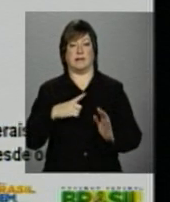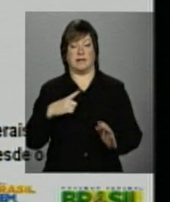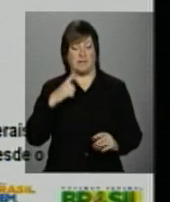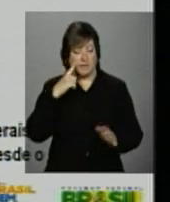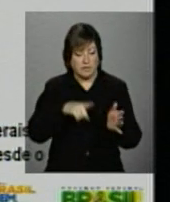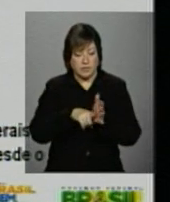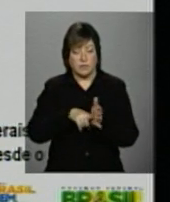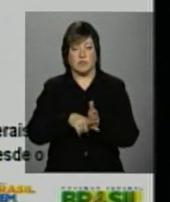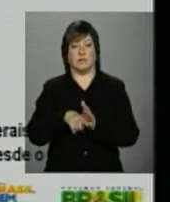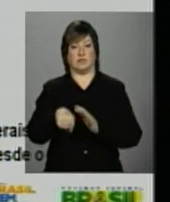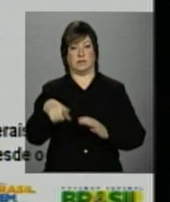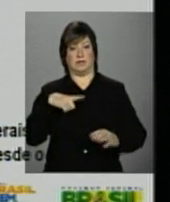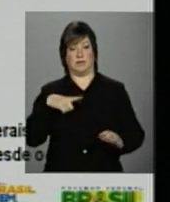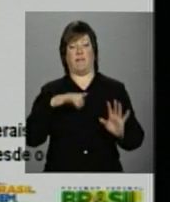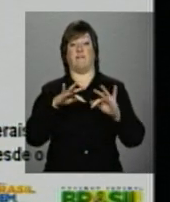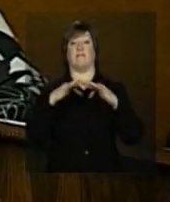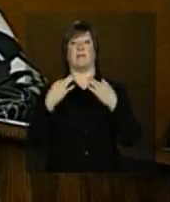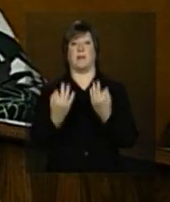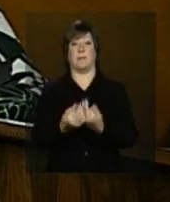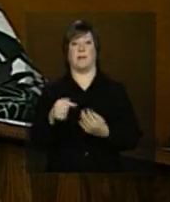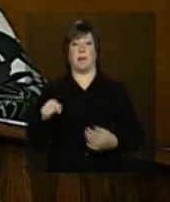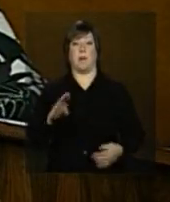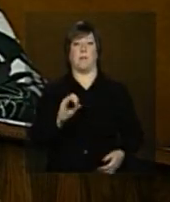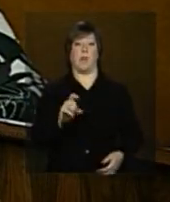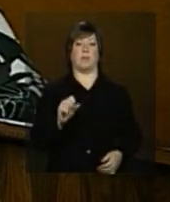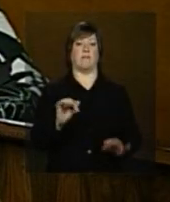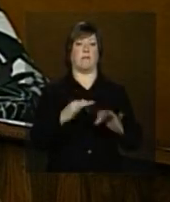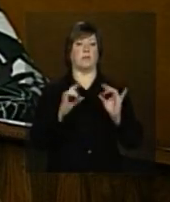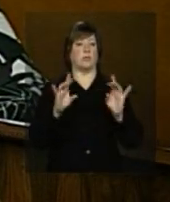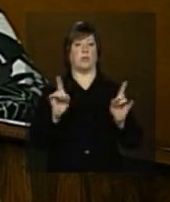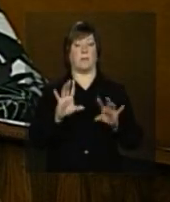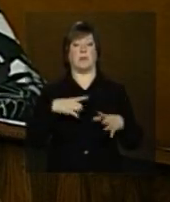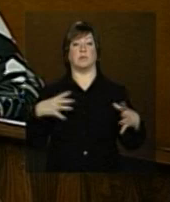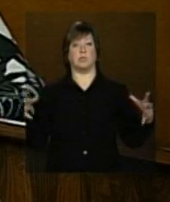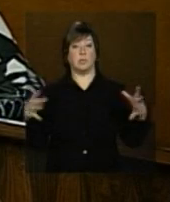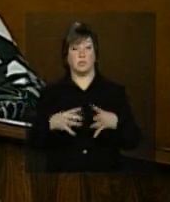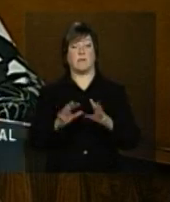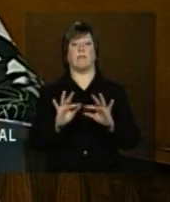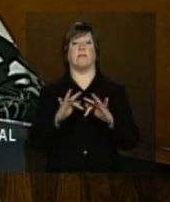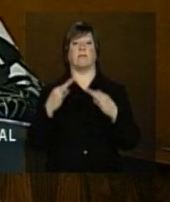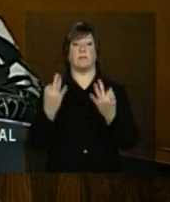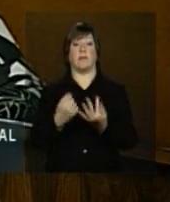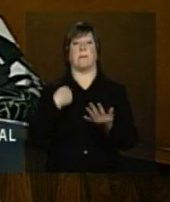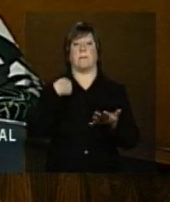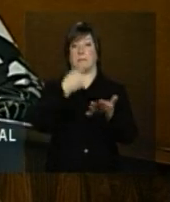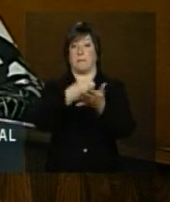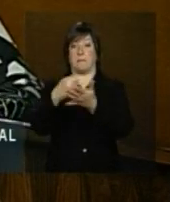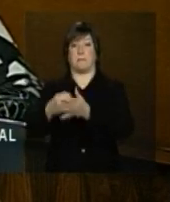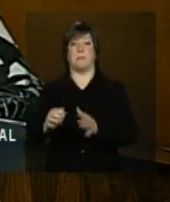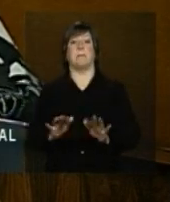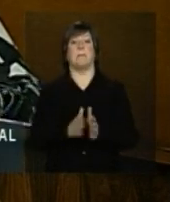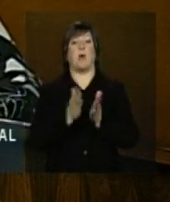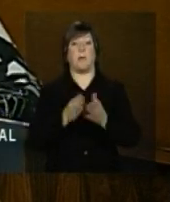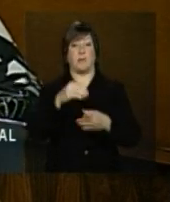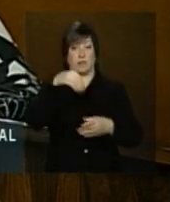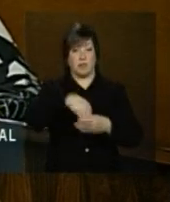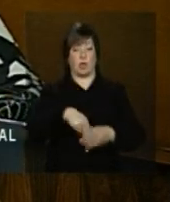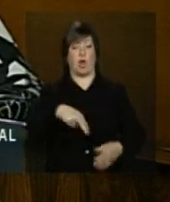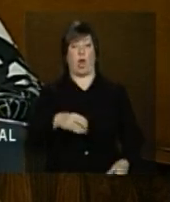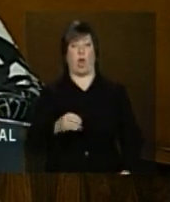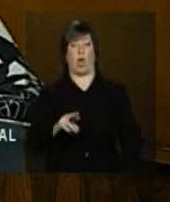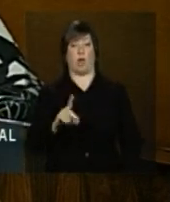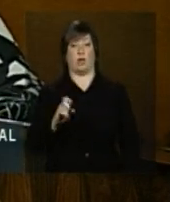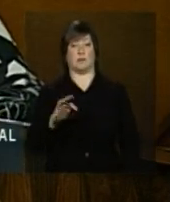levantando não só são famílias do bolsa família mas nós estamos montando todo um mecanismo para pagar famílias pobres do Nordeste que não